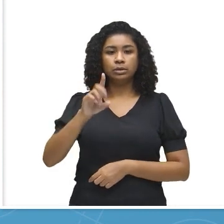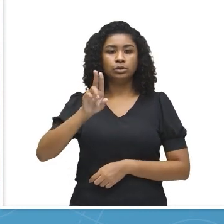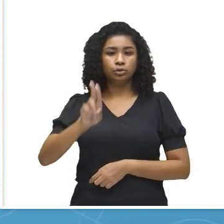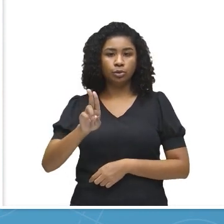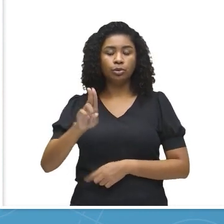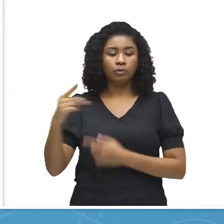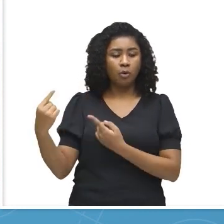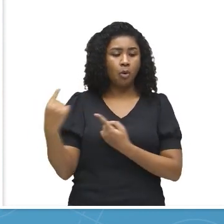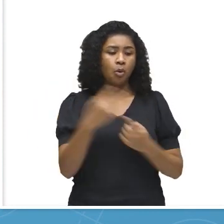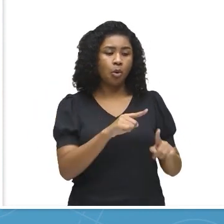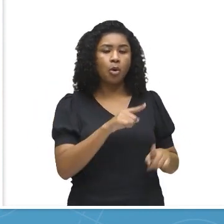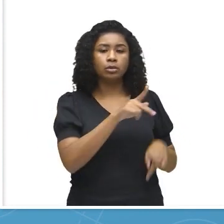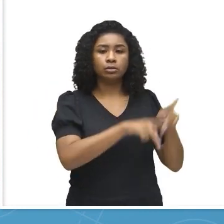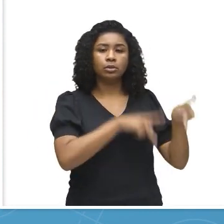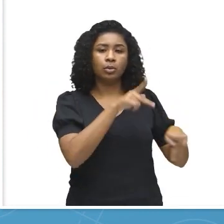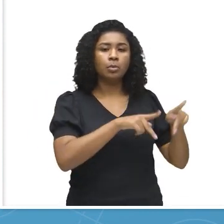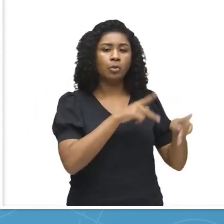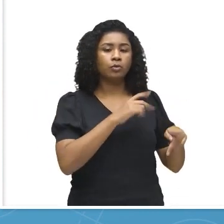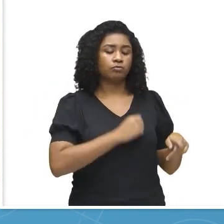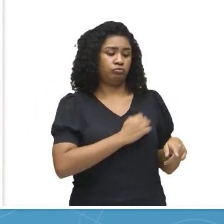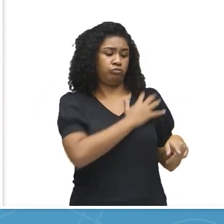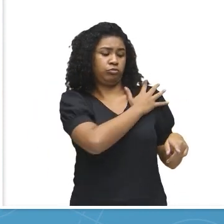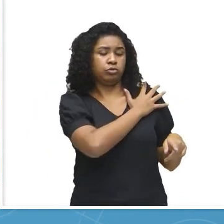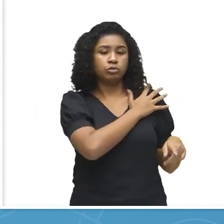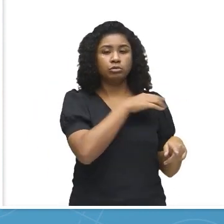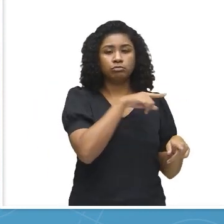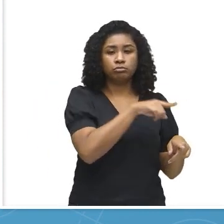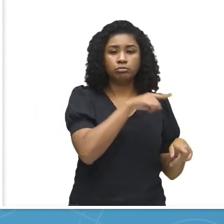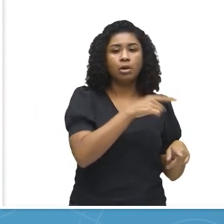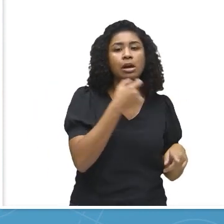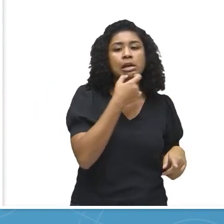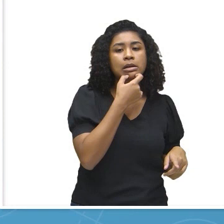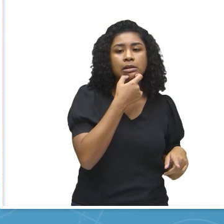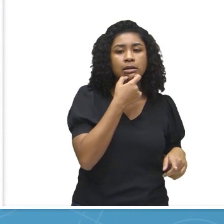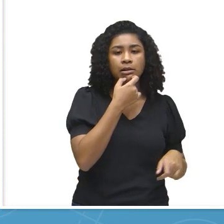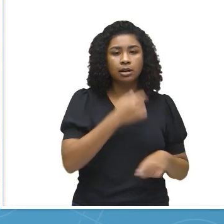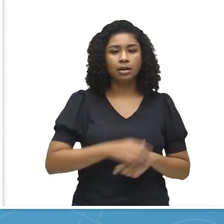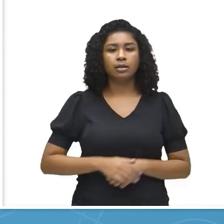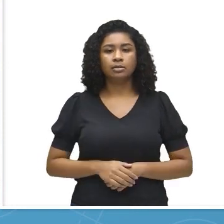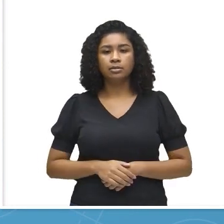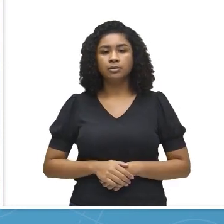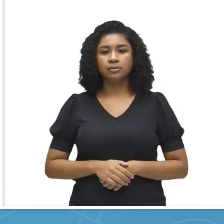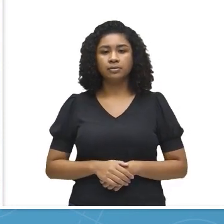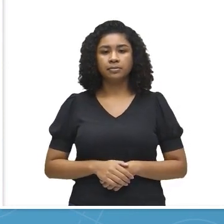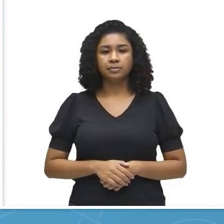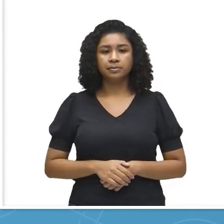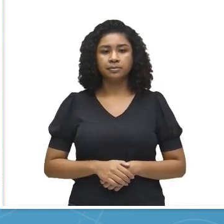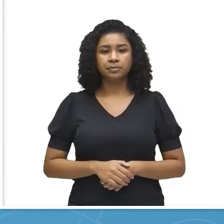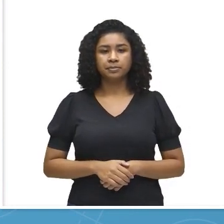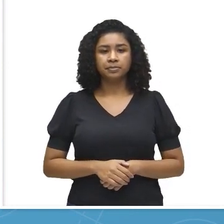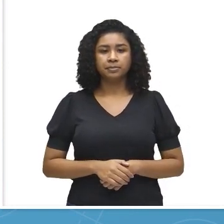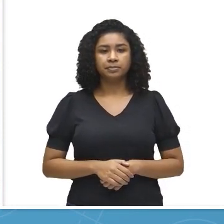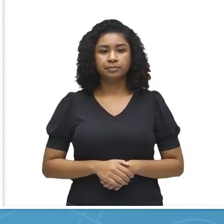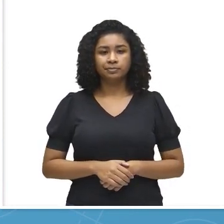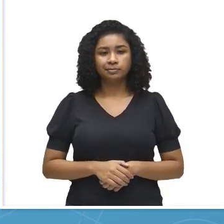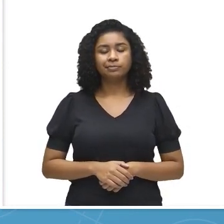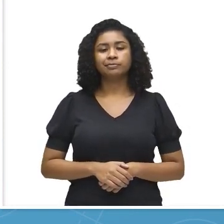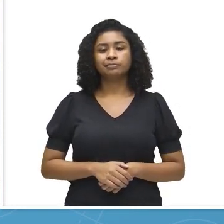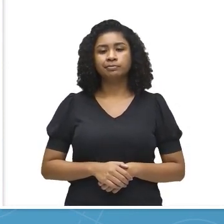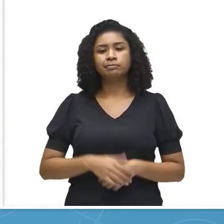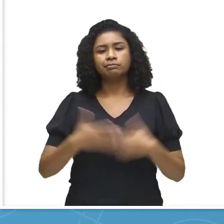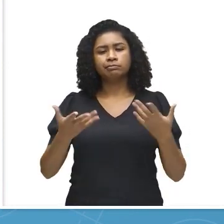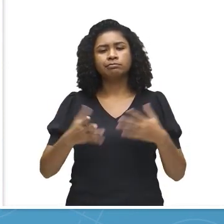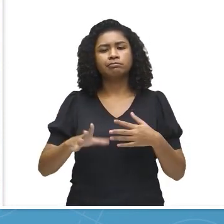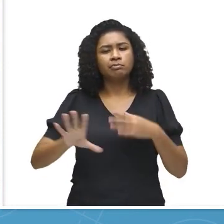foram o alistamento obrigatório no exército britânico e o domínio inglês sobre a Índia. A gente acrescenta aqui também